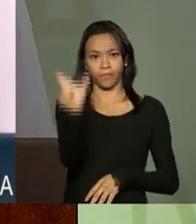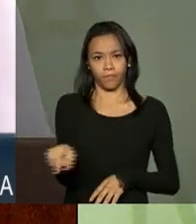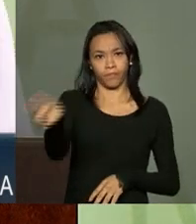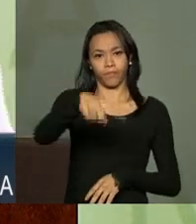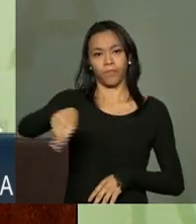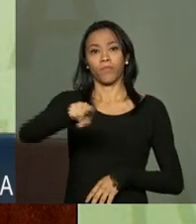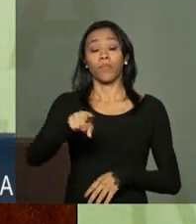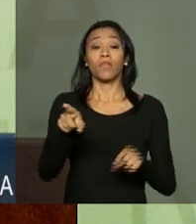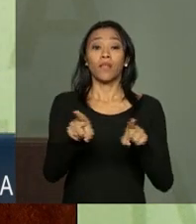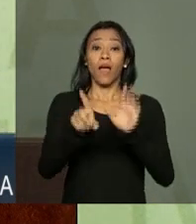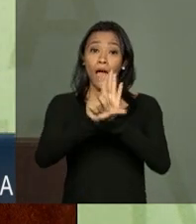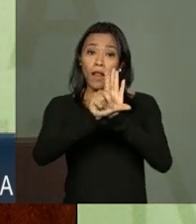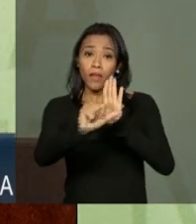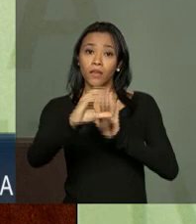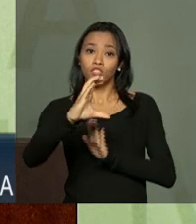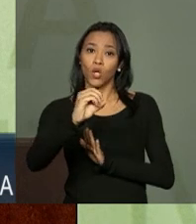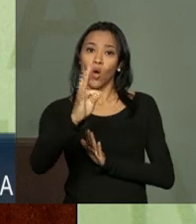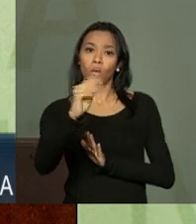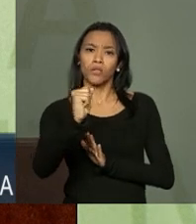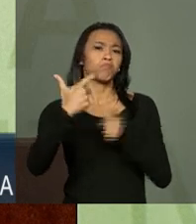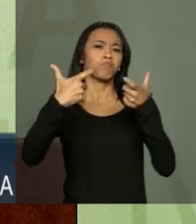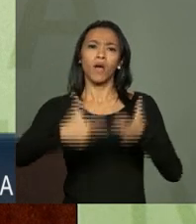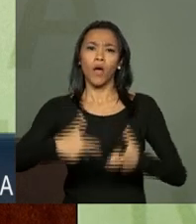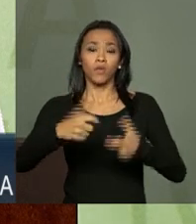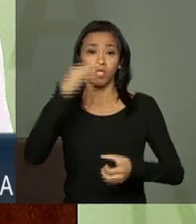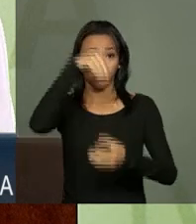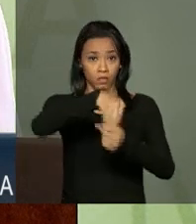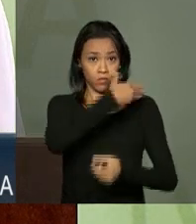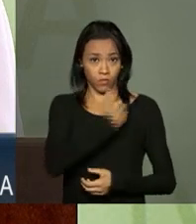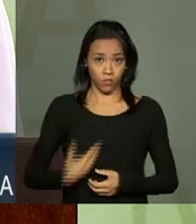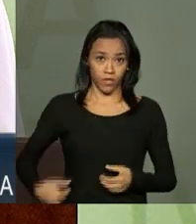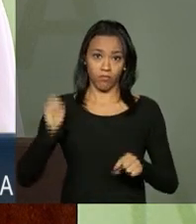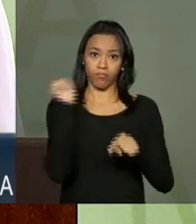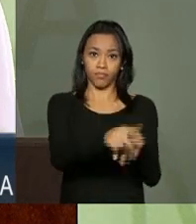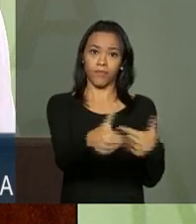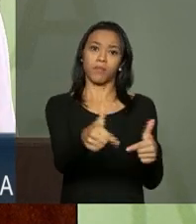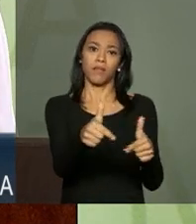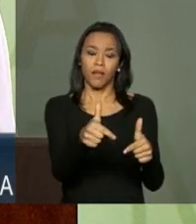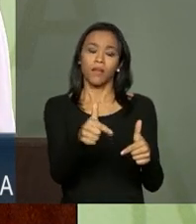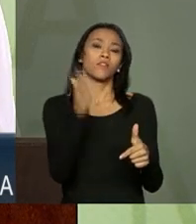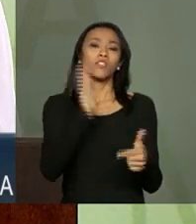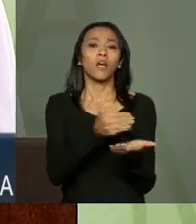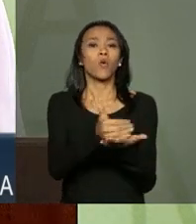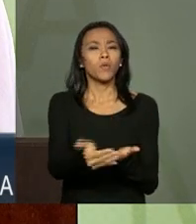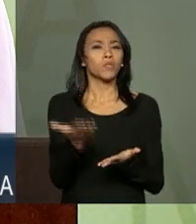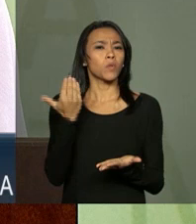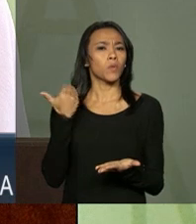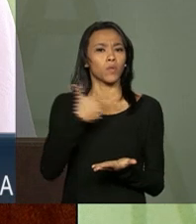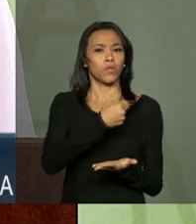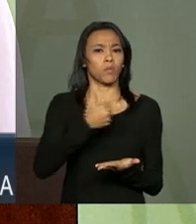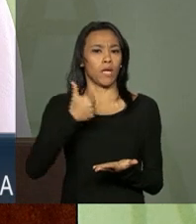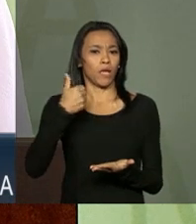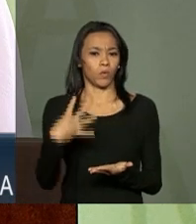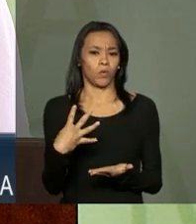A lei de cotas no serviço público, que está em ação desde 2014,